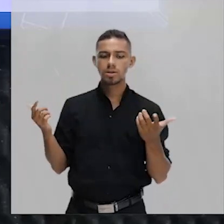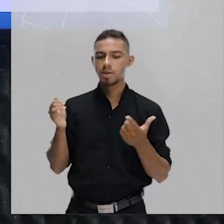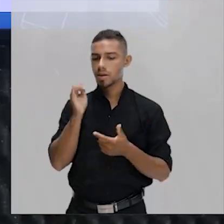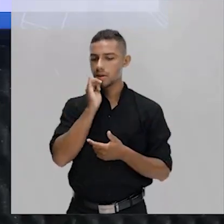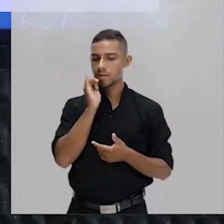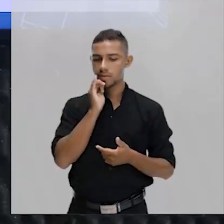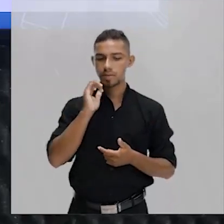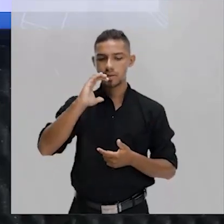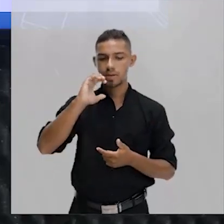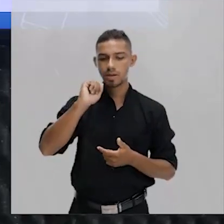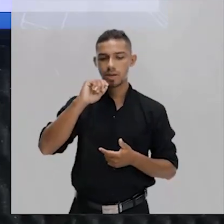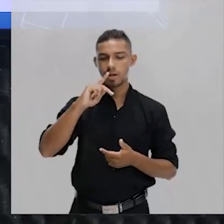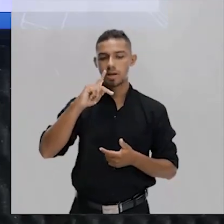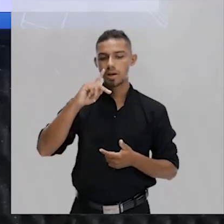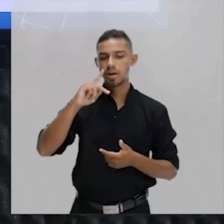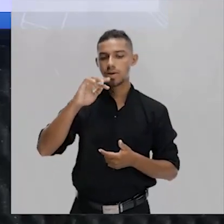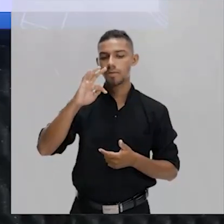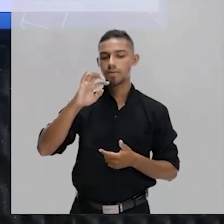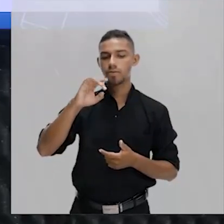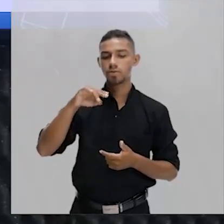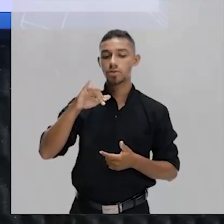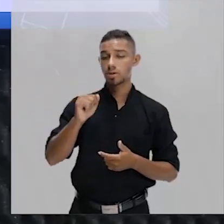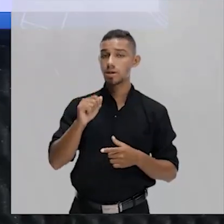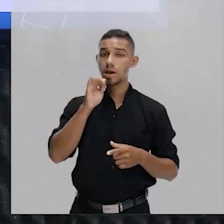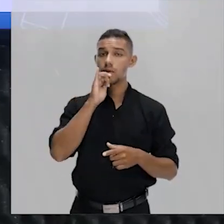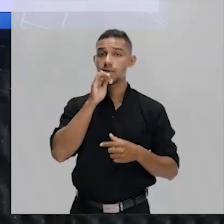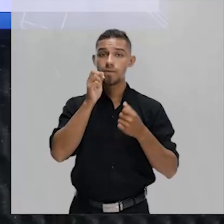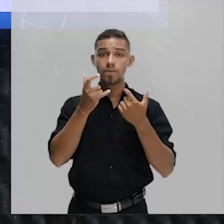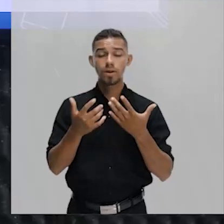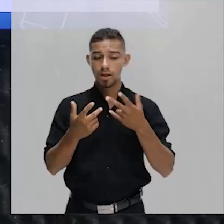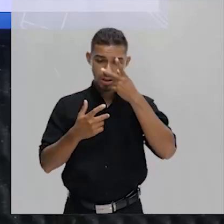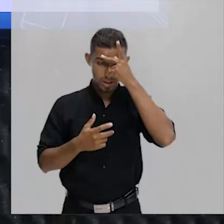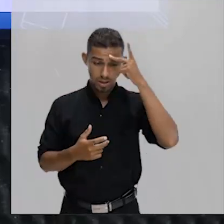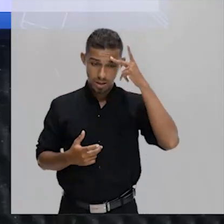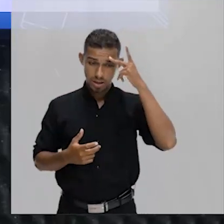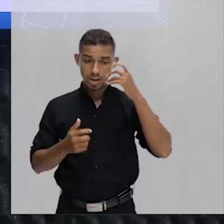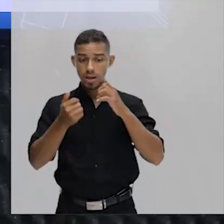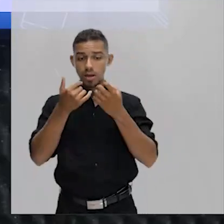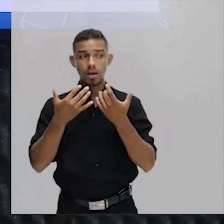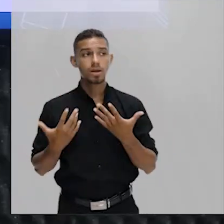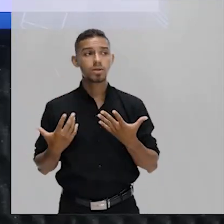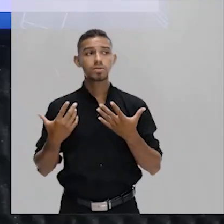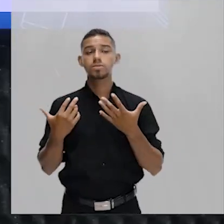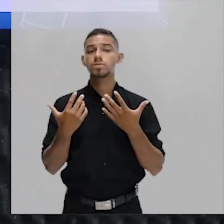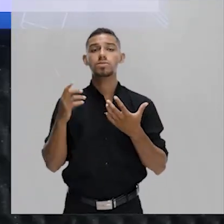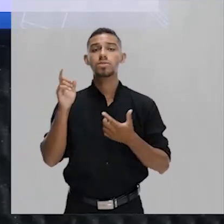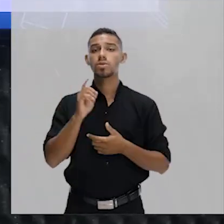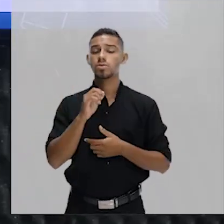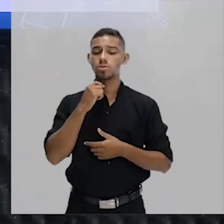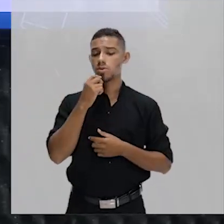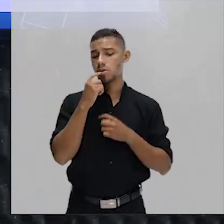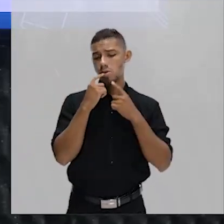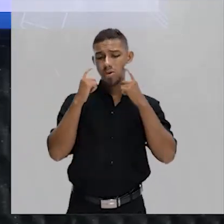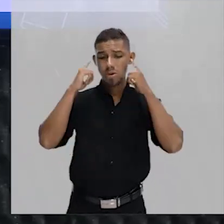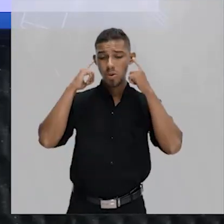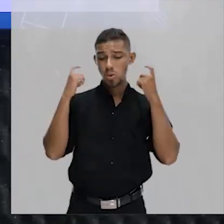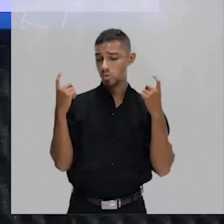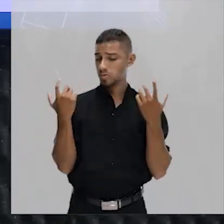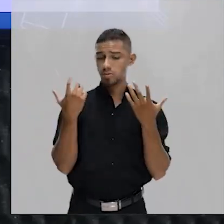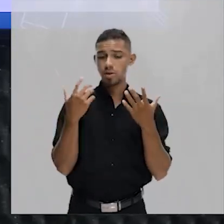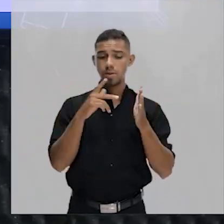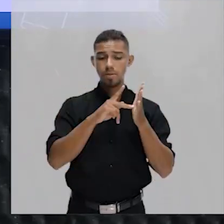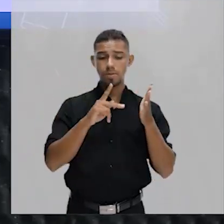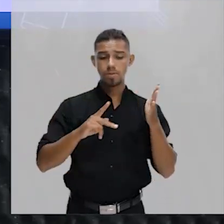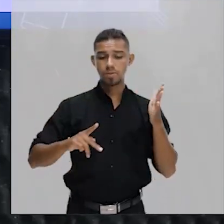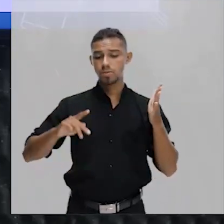a cacofonia. O que é a cacofonia? Quando os elementos se juntam e não dá um som muito bom, né? Tem até o